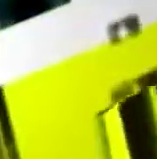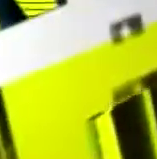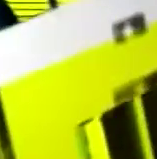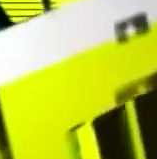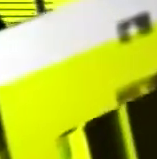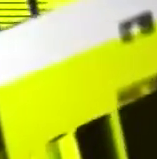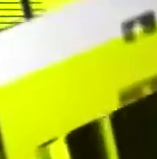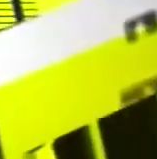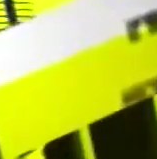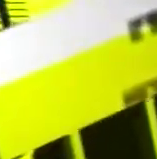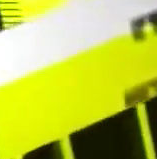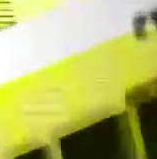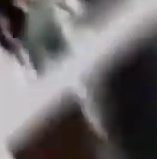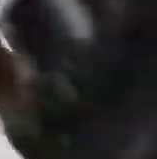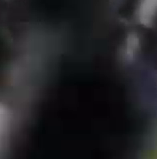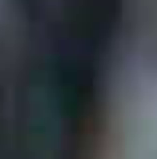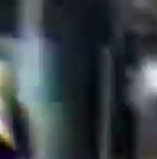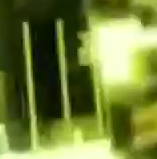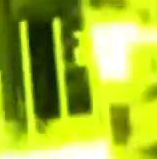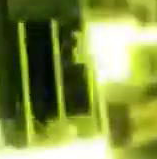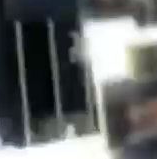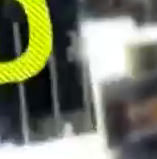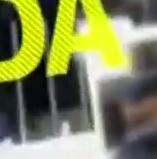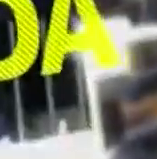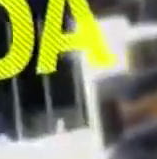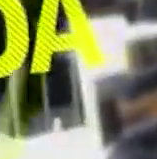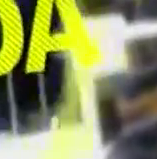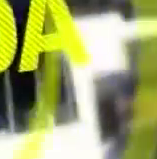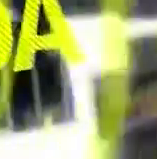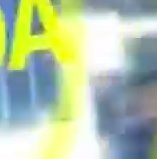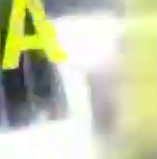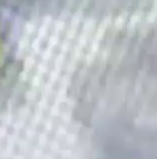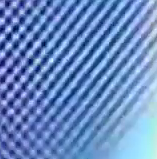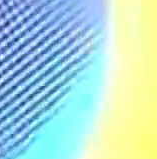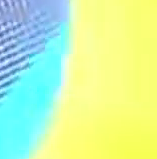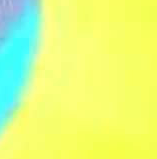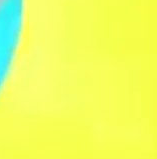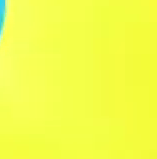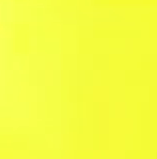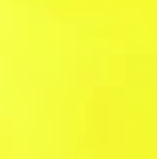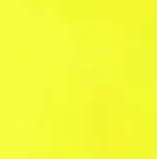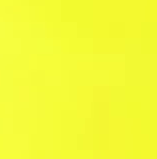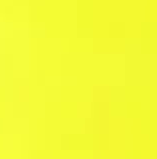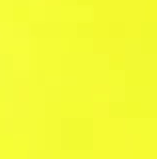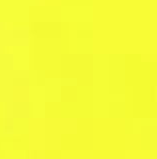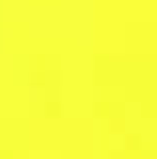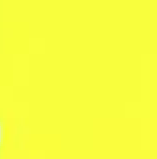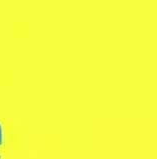Um segundo encaminhamento. Ministério de Santos, no meu estado de São Paulo.